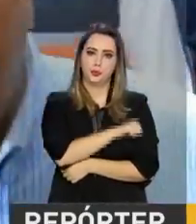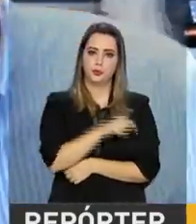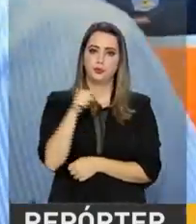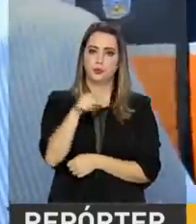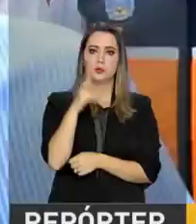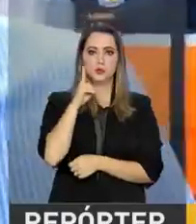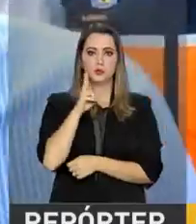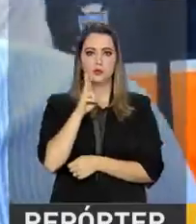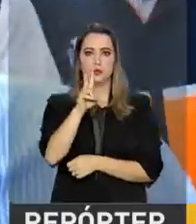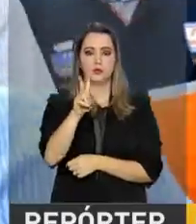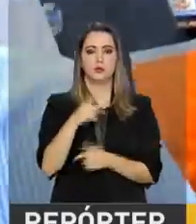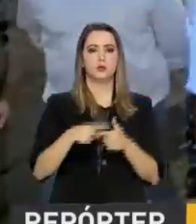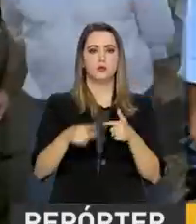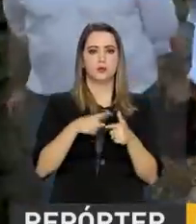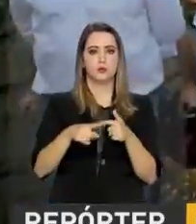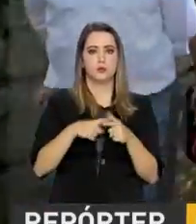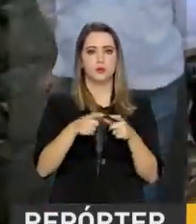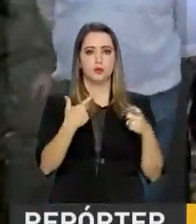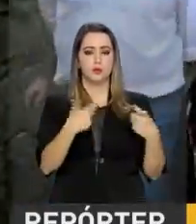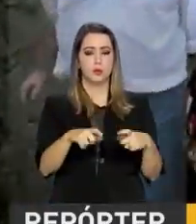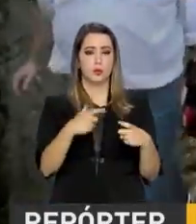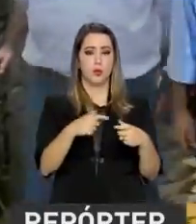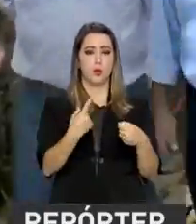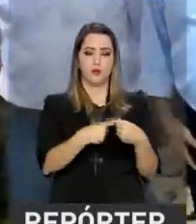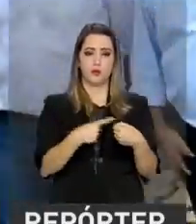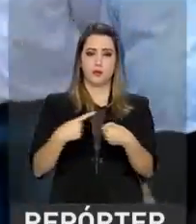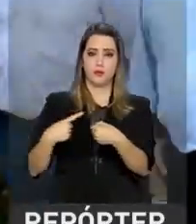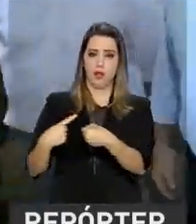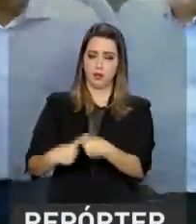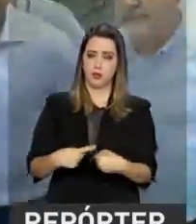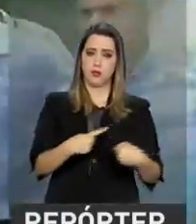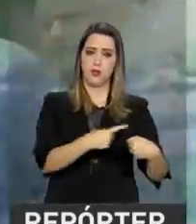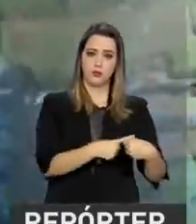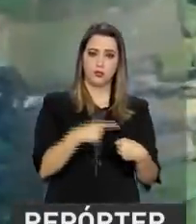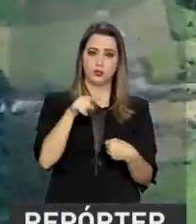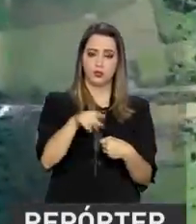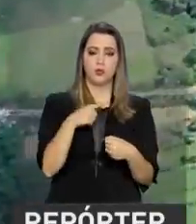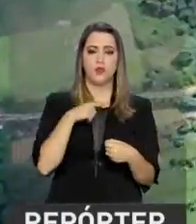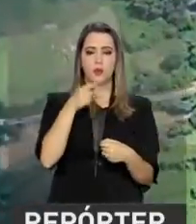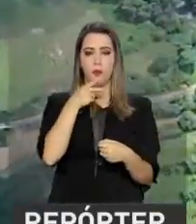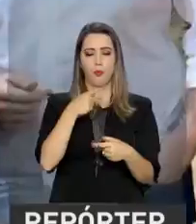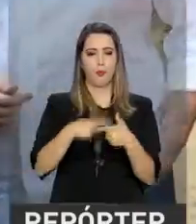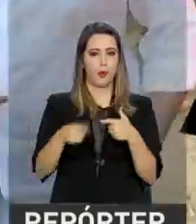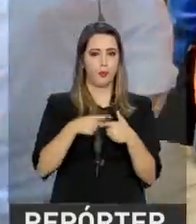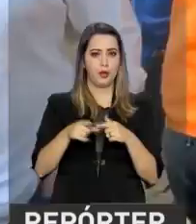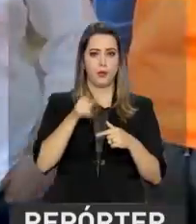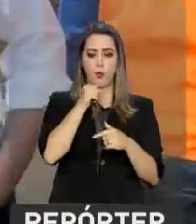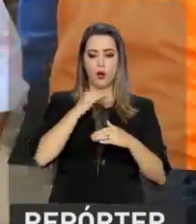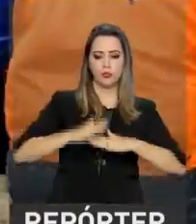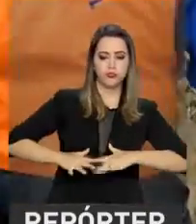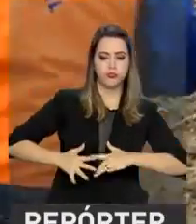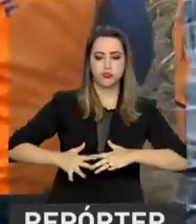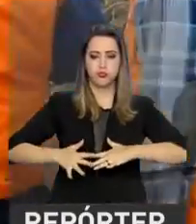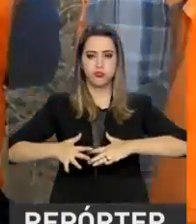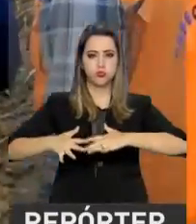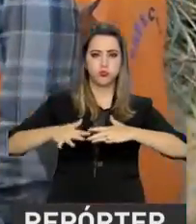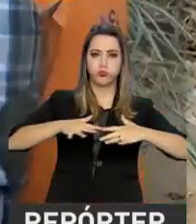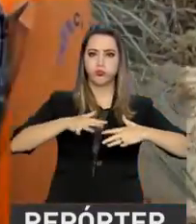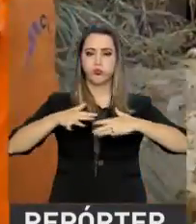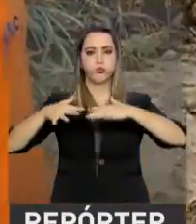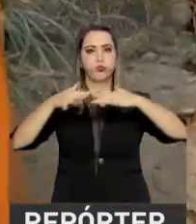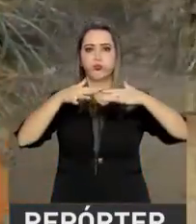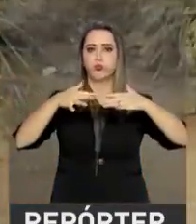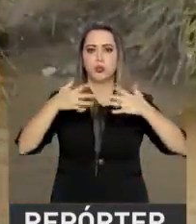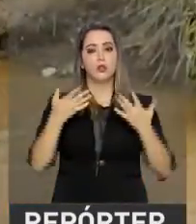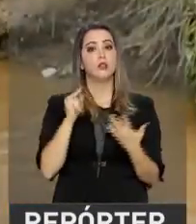foram verificados os danos na zona de caxambu e bela vista que tiveram alagamentos e deslizamentos durante a visita o